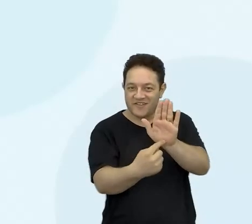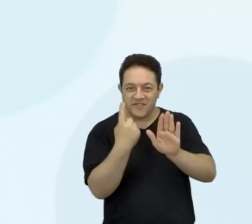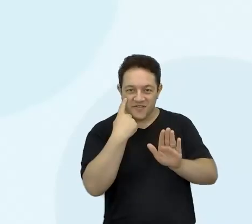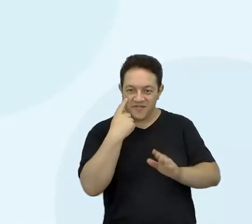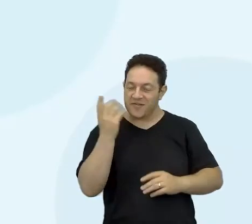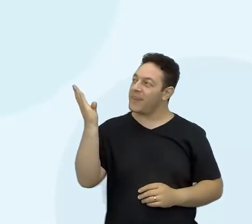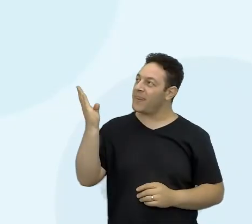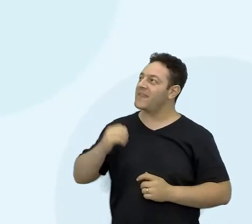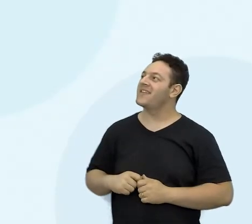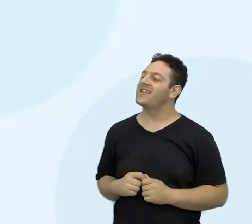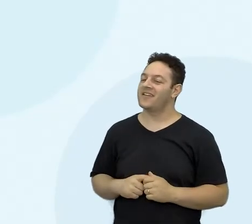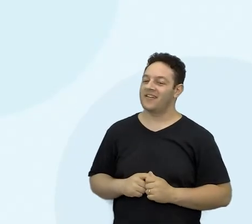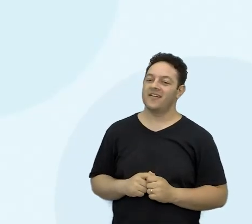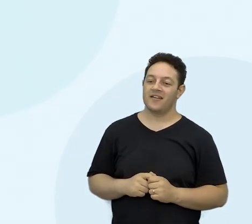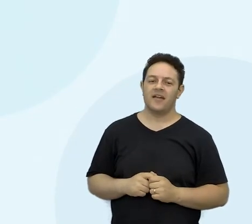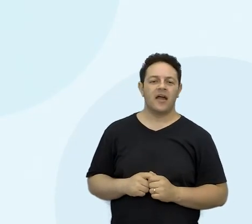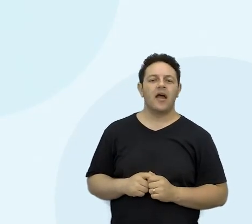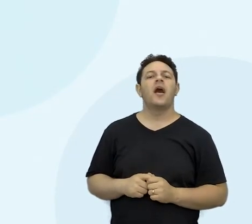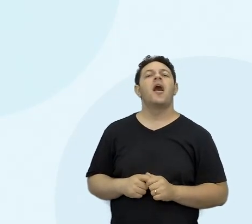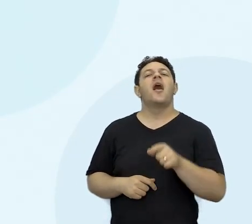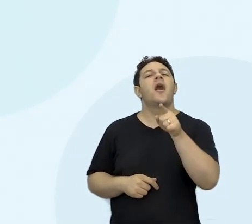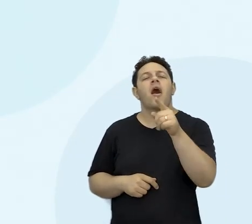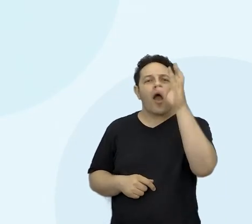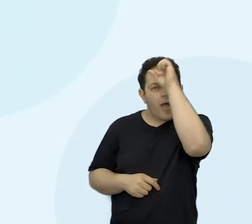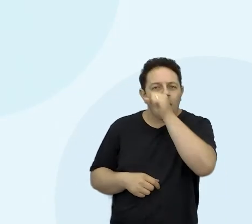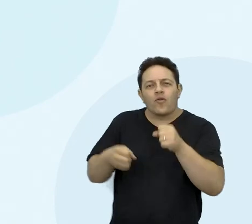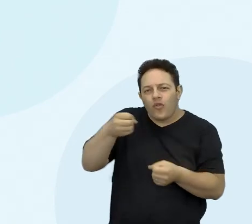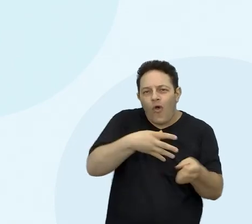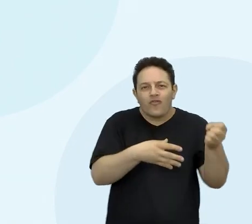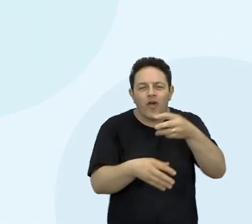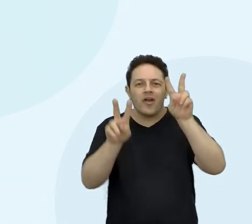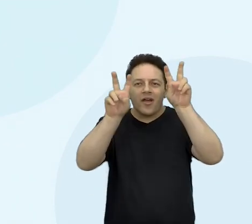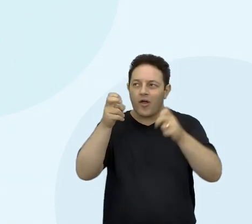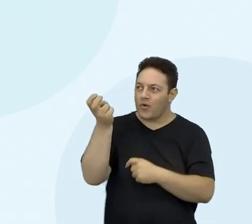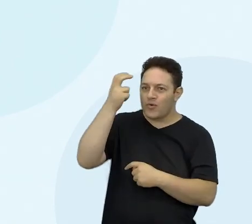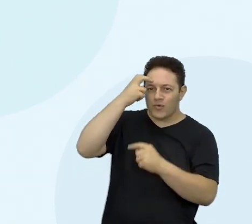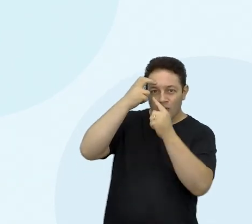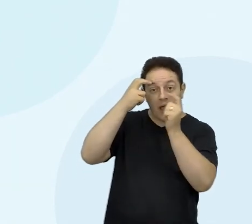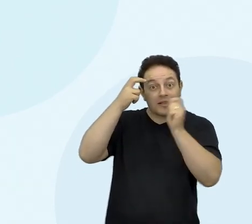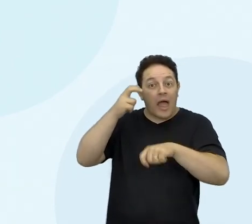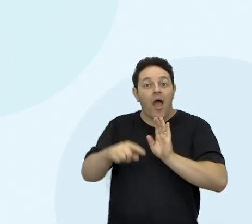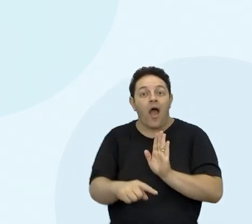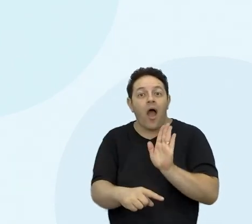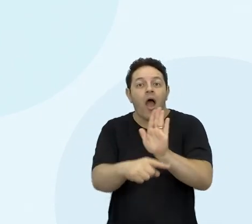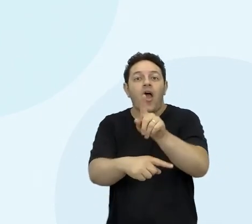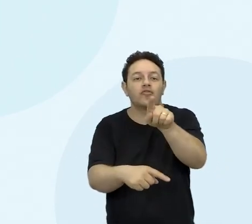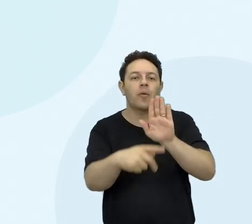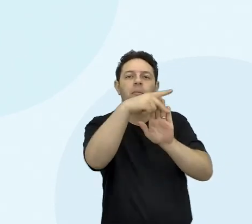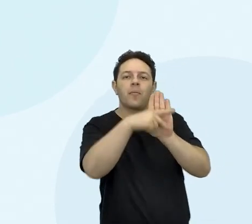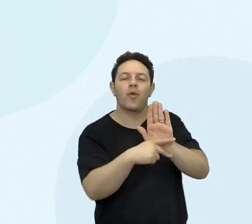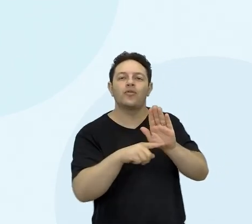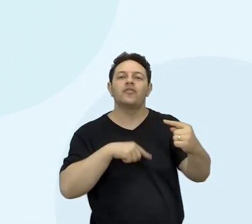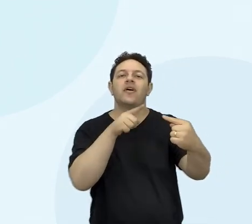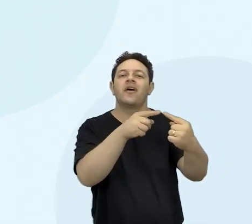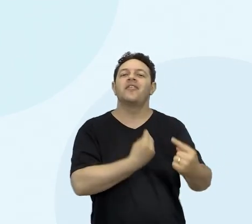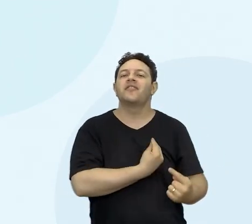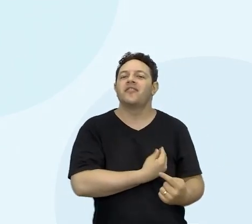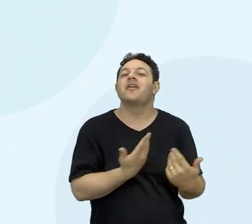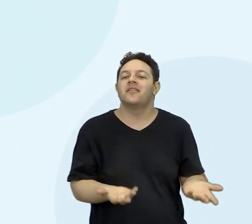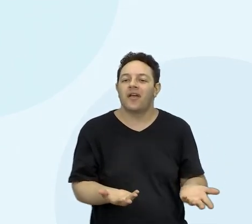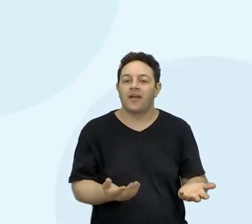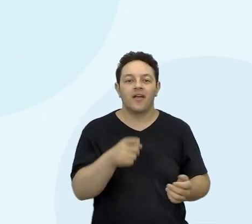vocês, o que os seus novos conhecimentos sobre o conceito de cultura podem ajudar no seu projeto de vida? Divida